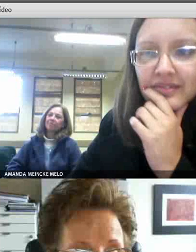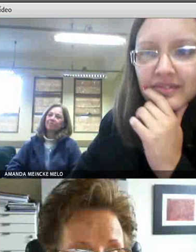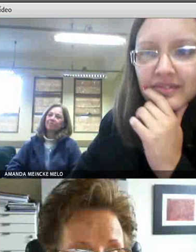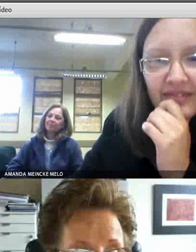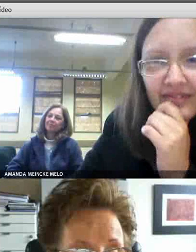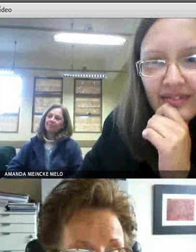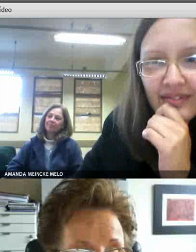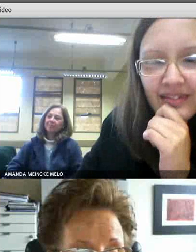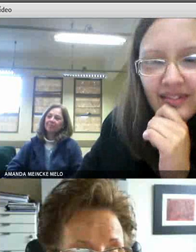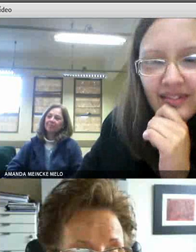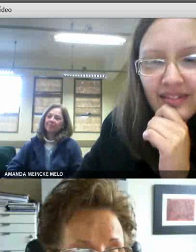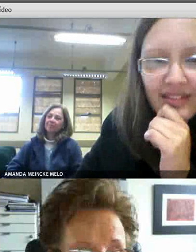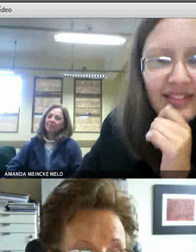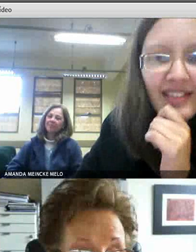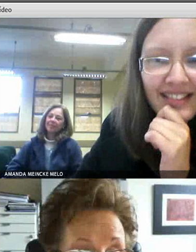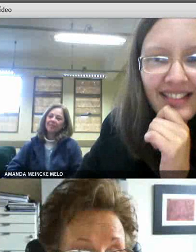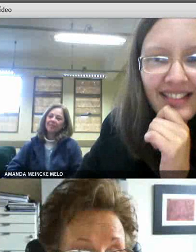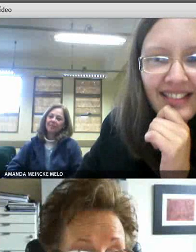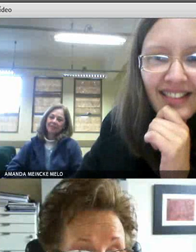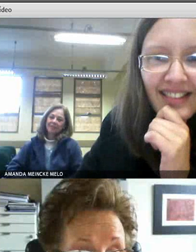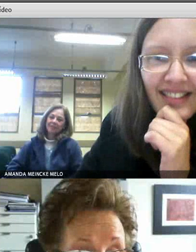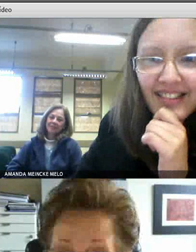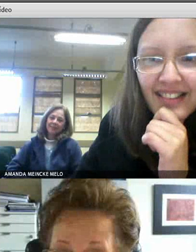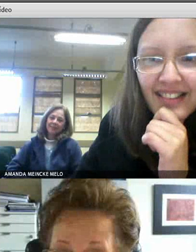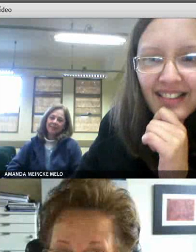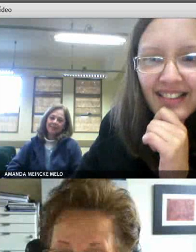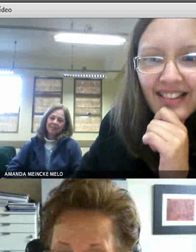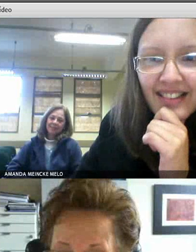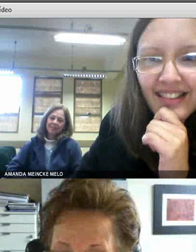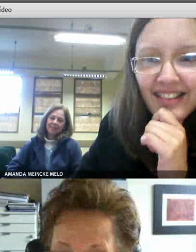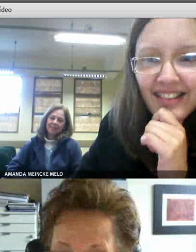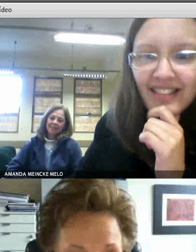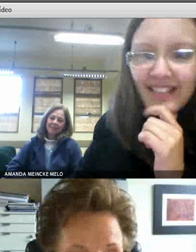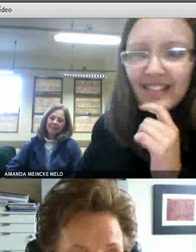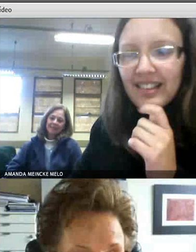docente, o que é ótimo. Bom, eu estamos quero... despedindo, obrigada. É, adorei. Bom, o problema é o seguinte...